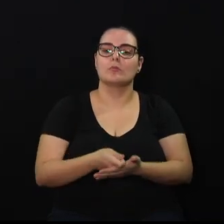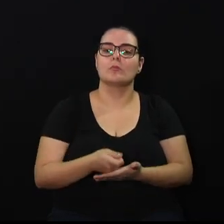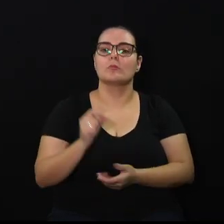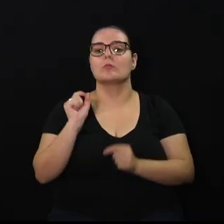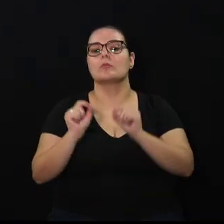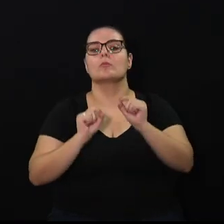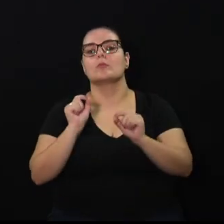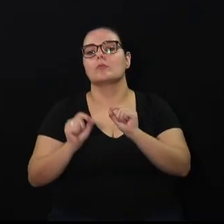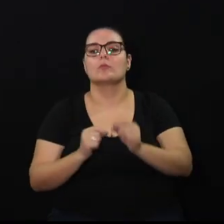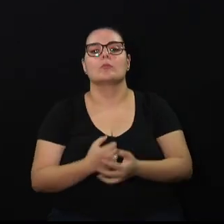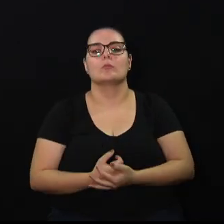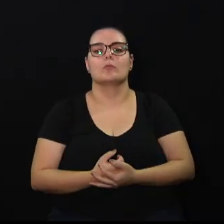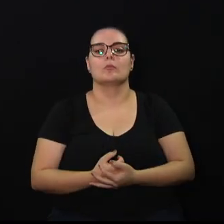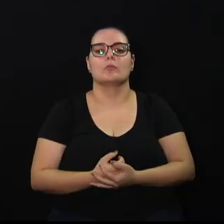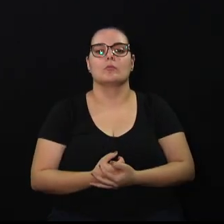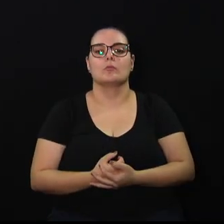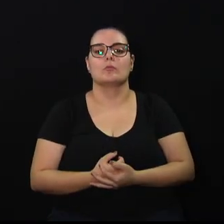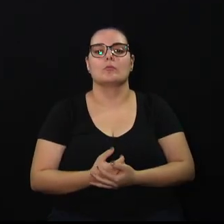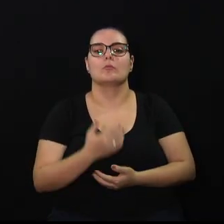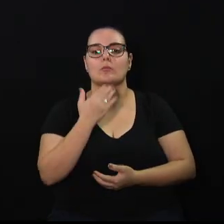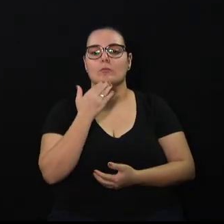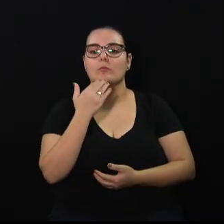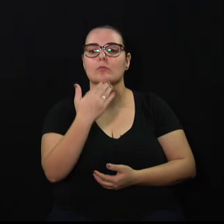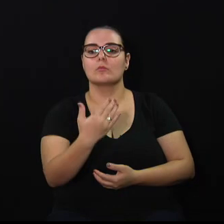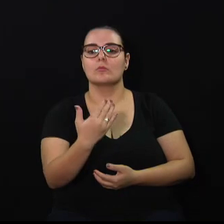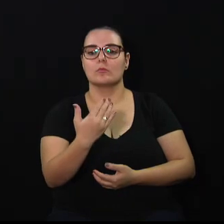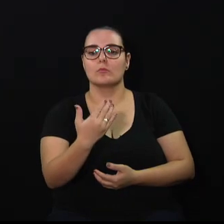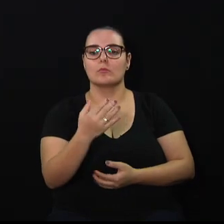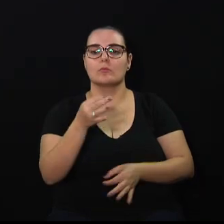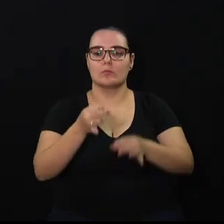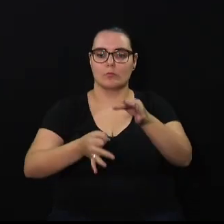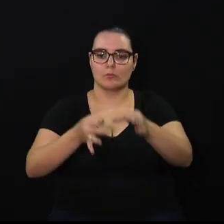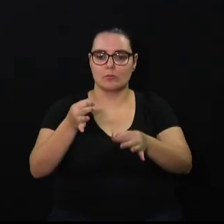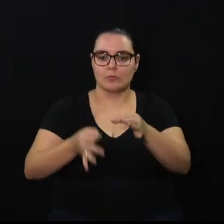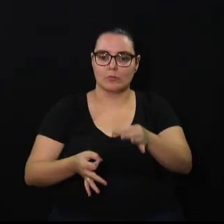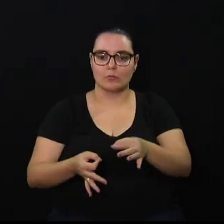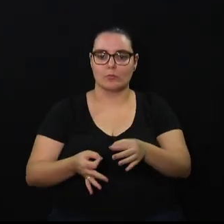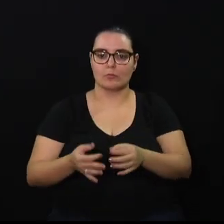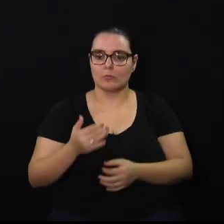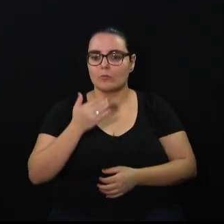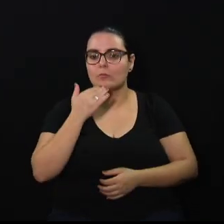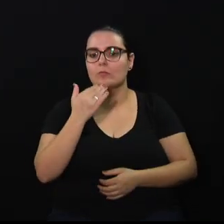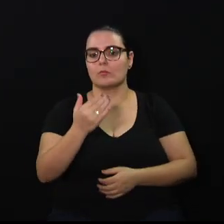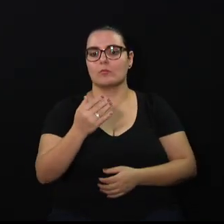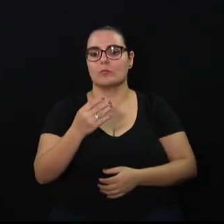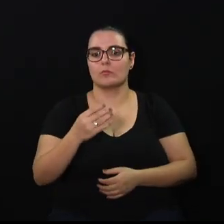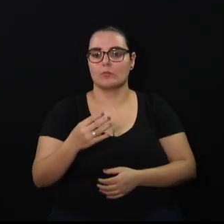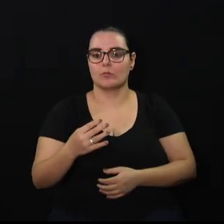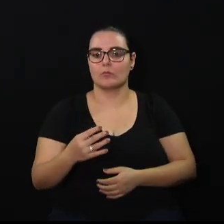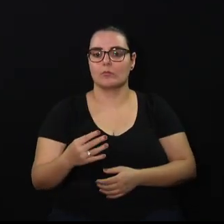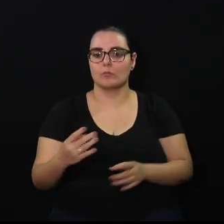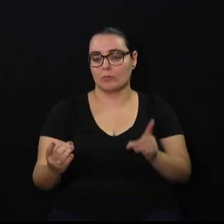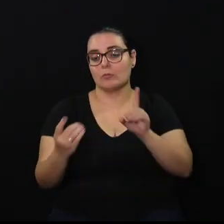quando a gente entre com um pedido na justiça que esse pedido seja atendido